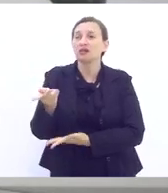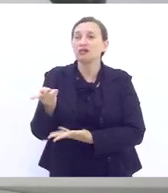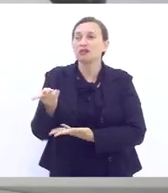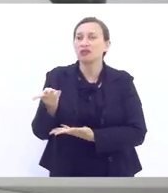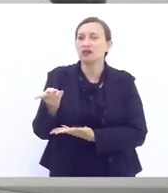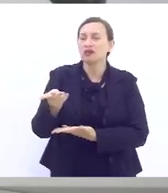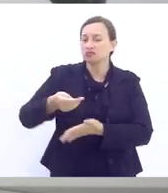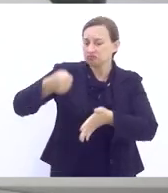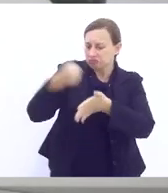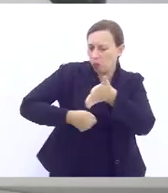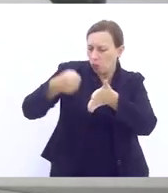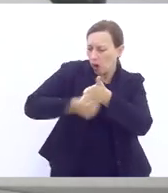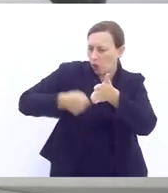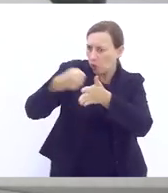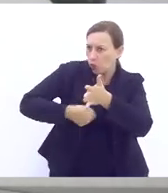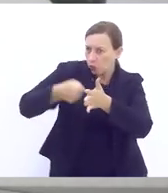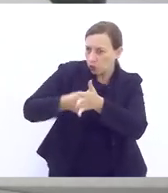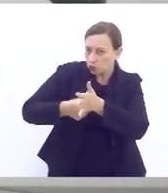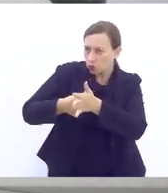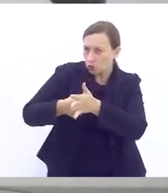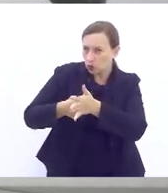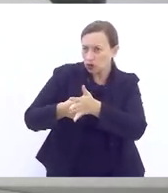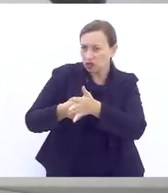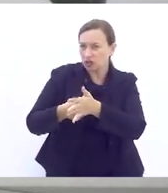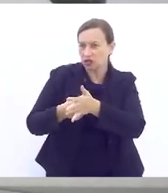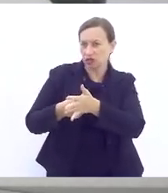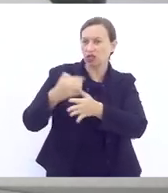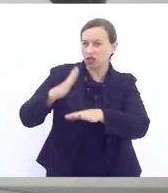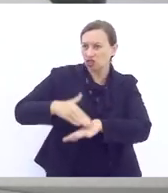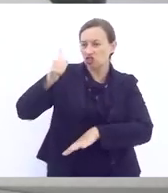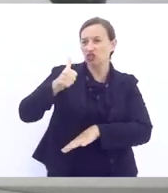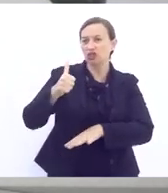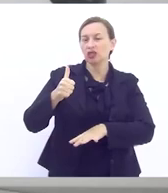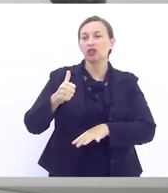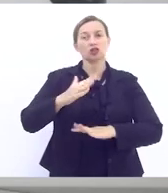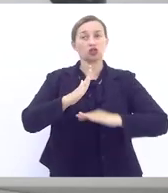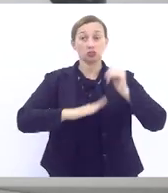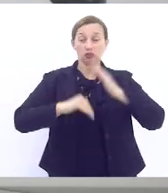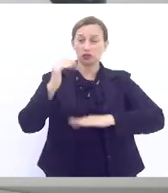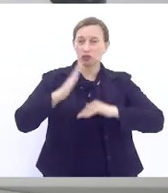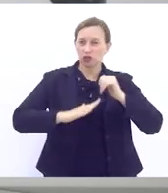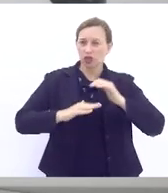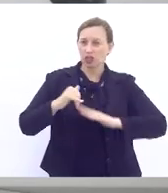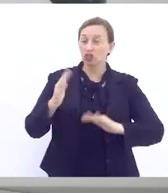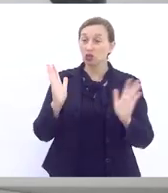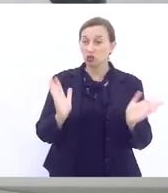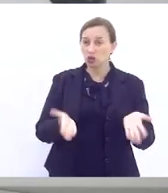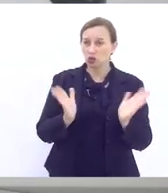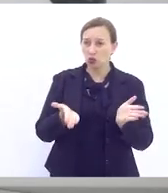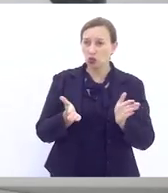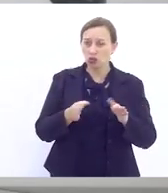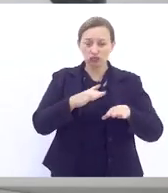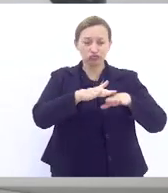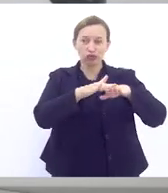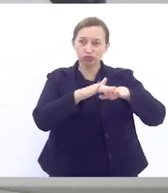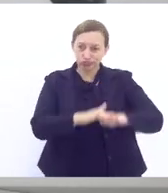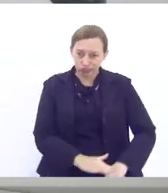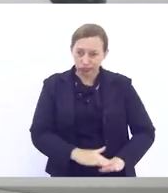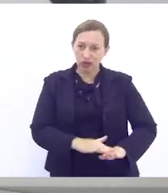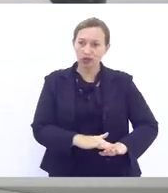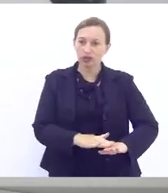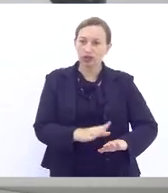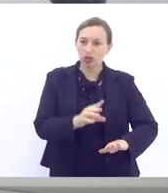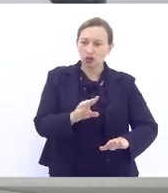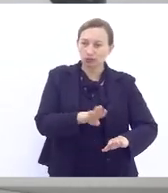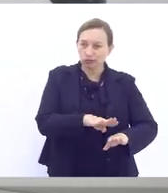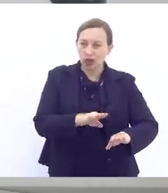de uma luta para a gente da dignidade aos profissionais que hoje estão rebaixado a